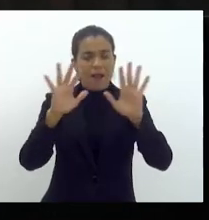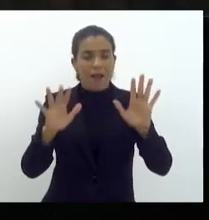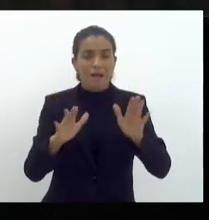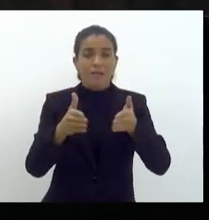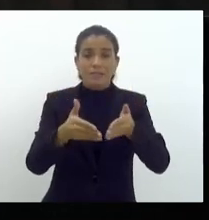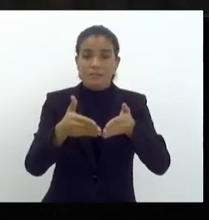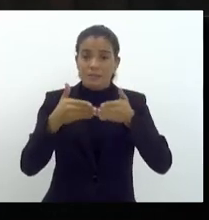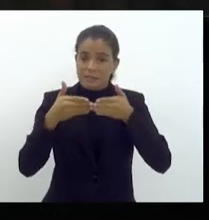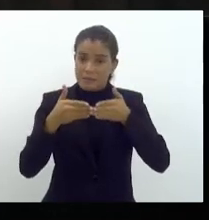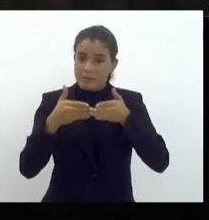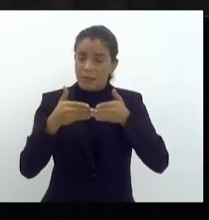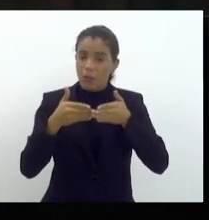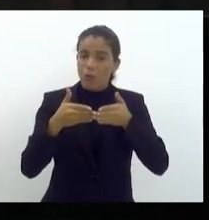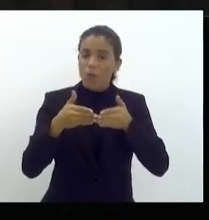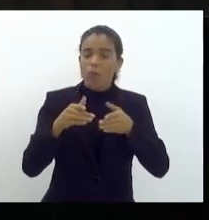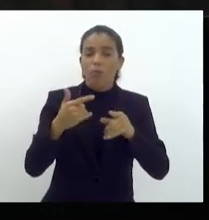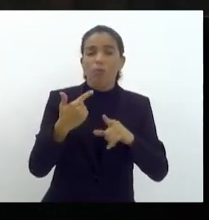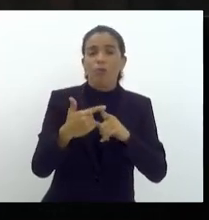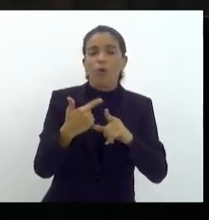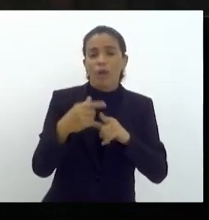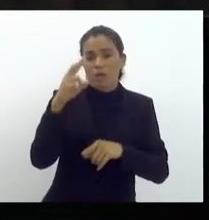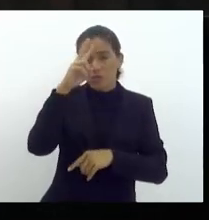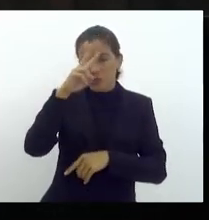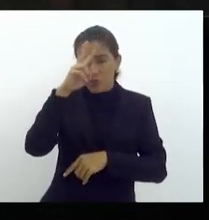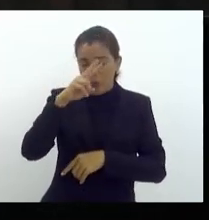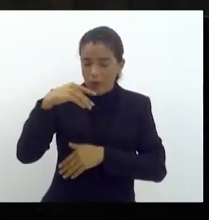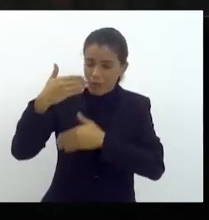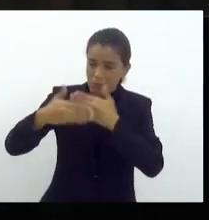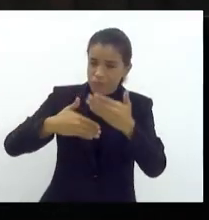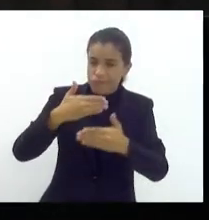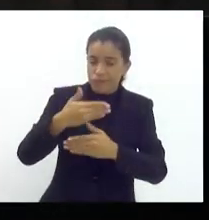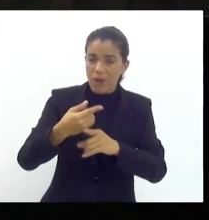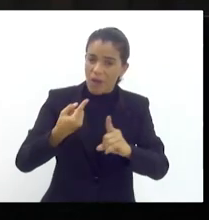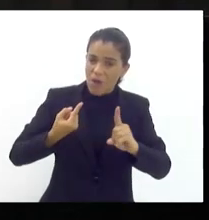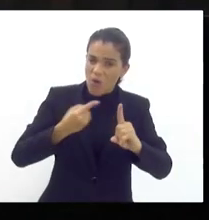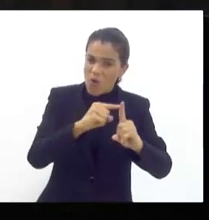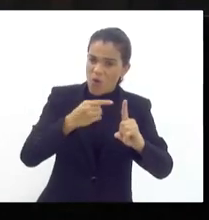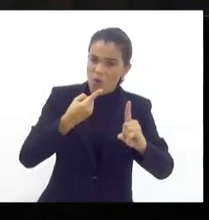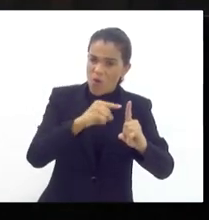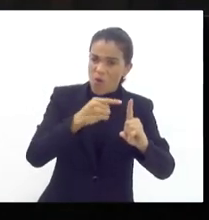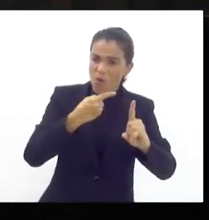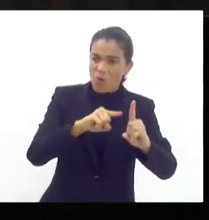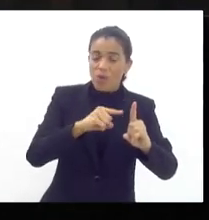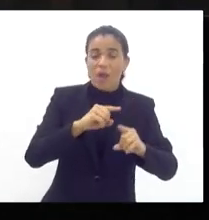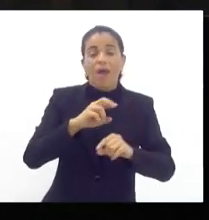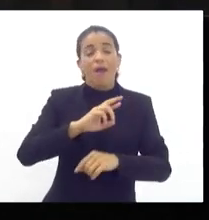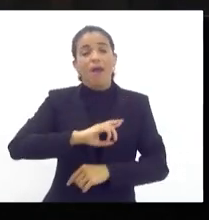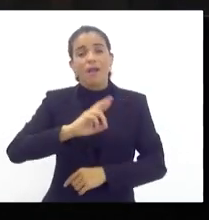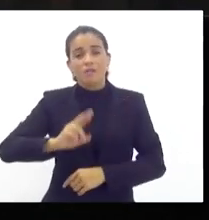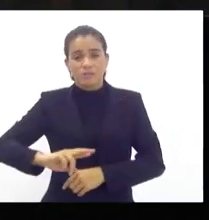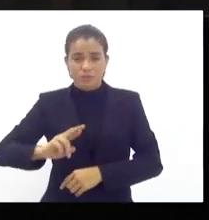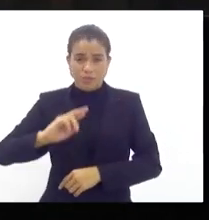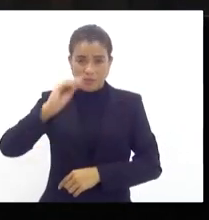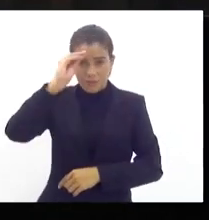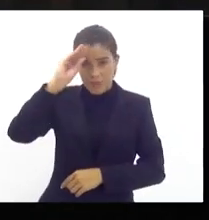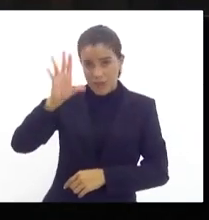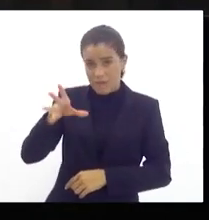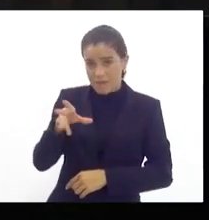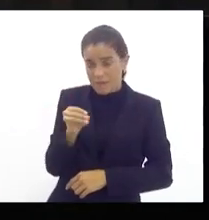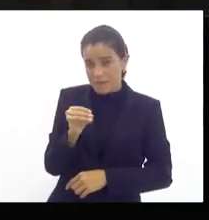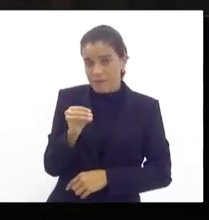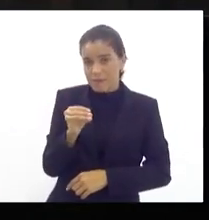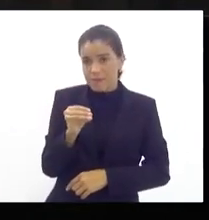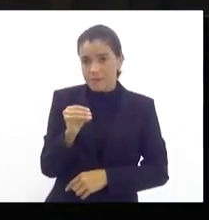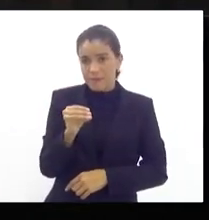isenção e virtude da histórica perseguição as religiões de matrizes africanas a